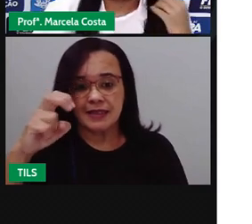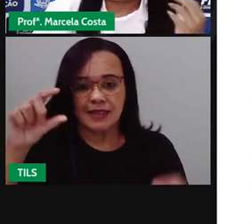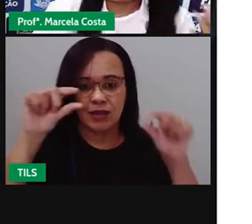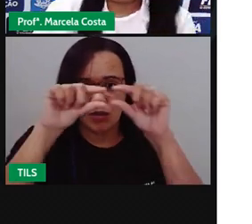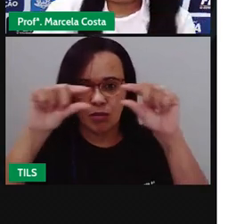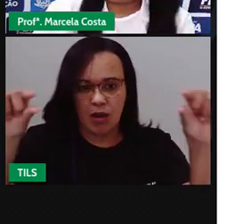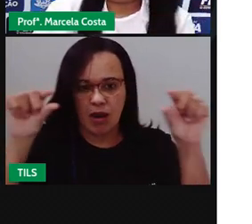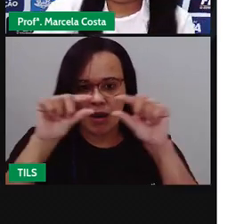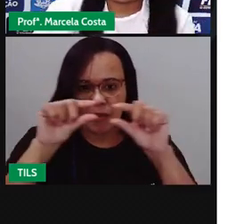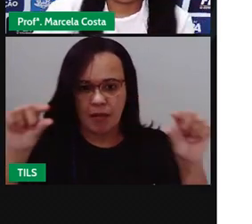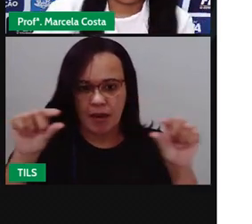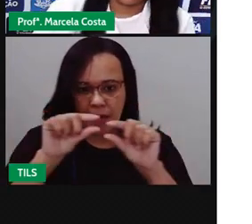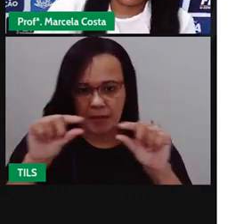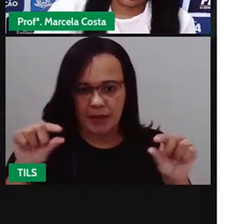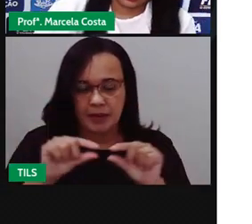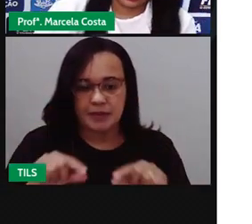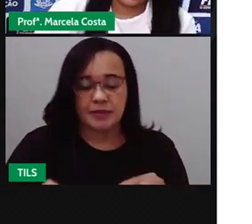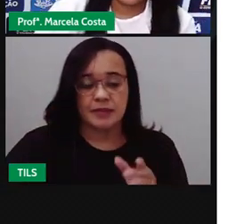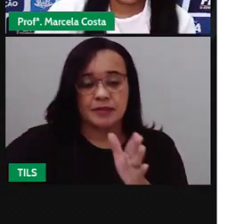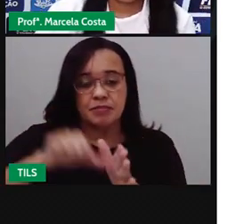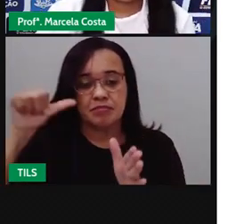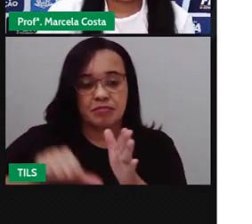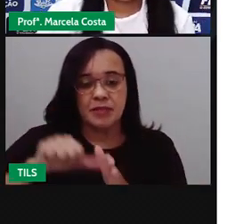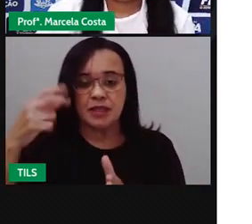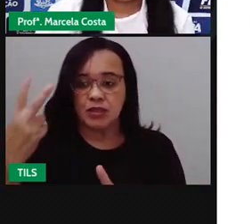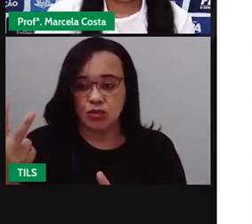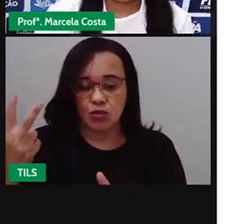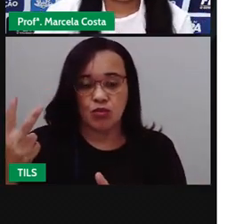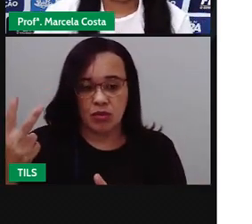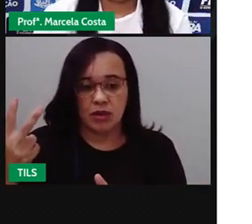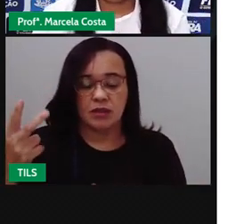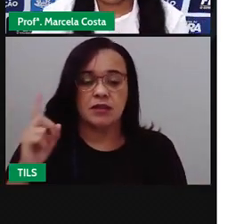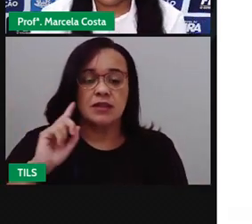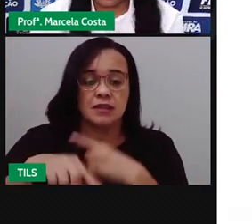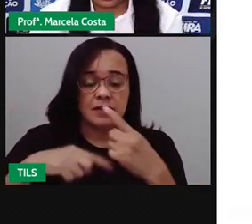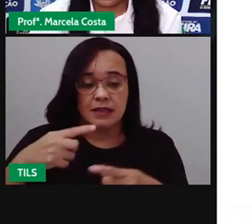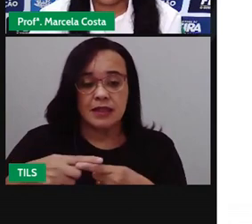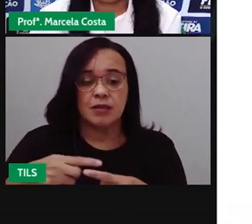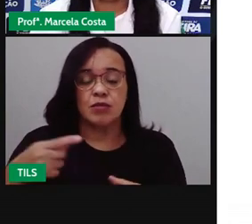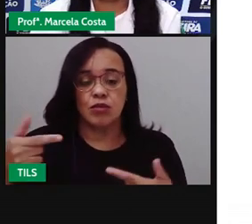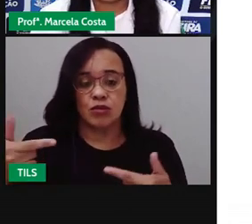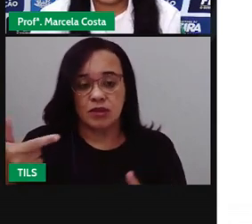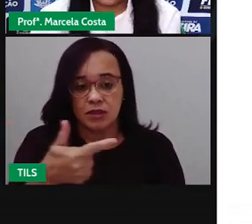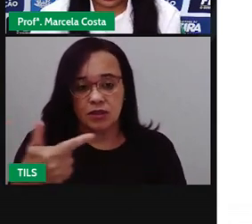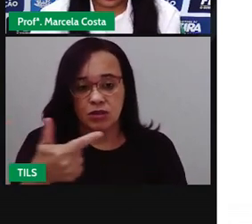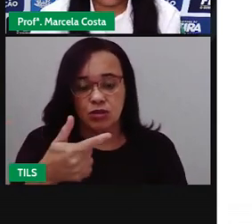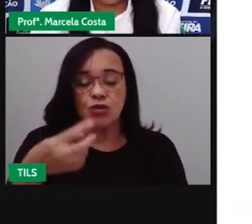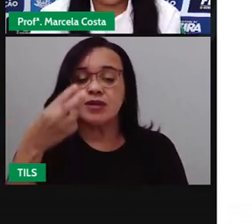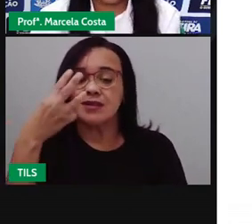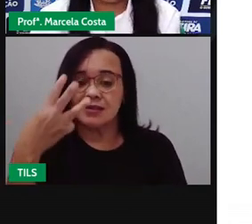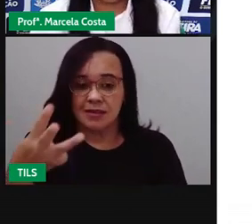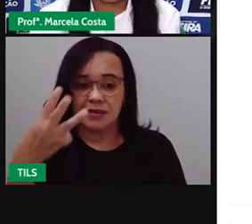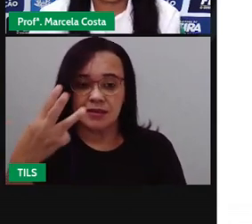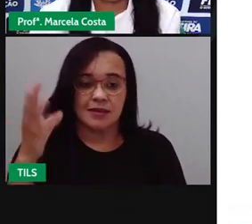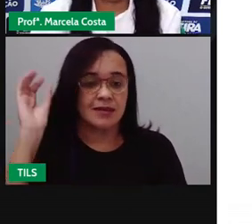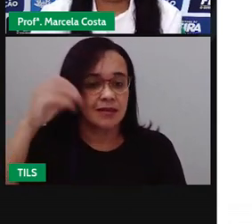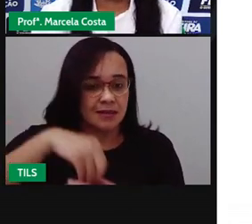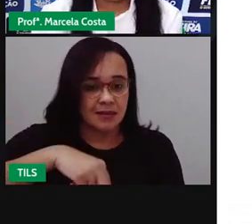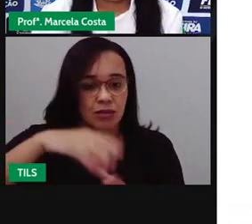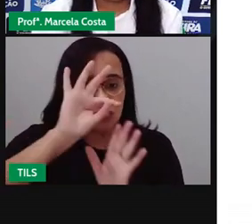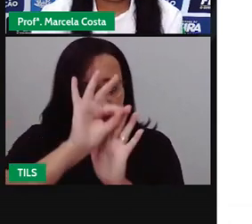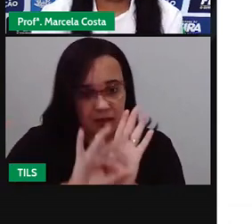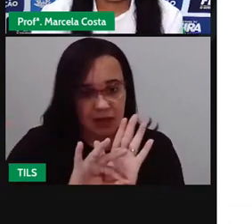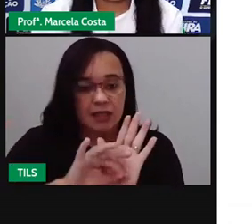Duas naquela primeira parte que eu já mostrei. E nessa outra parte eu mostro para vocês agora 3 estrofes. Olha